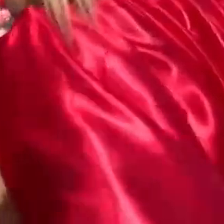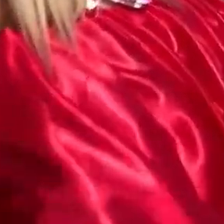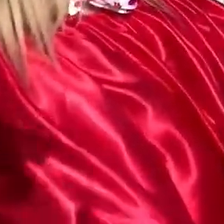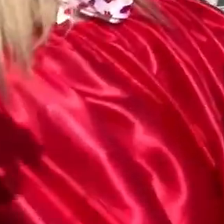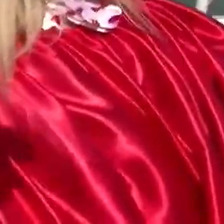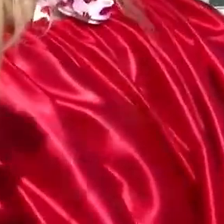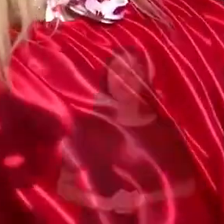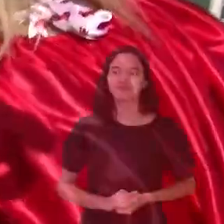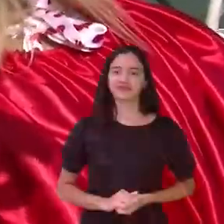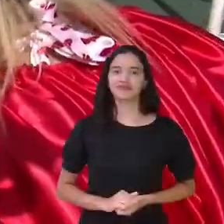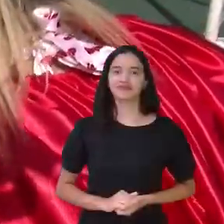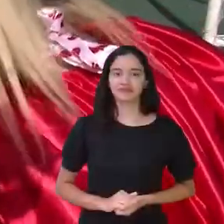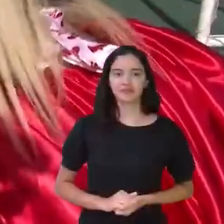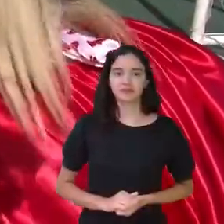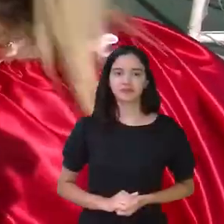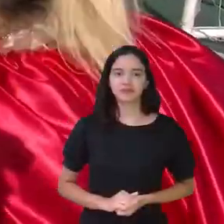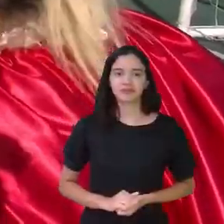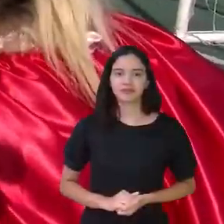carinha de anjo